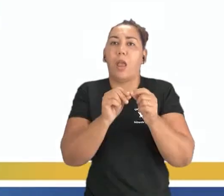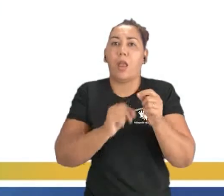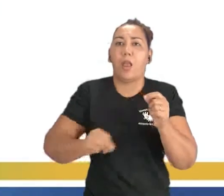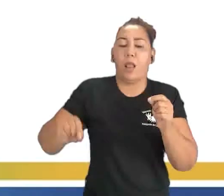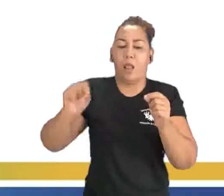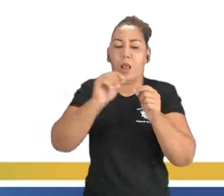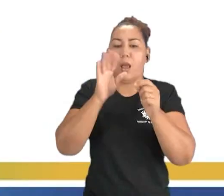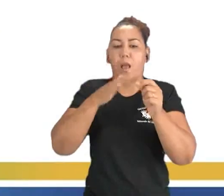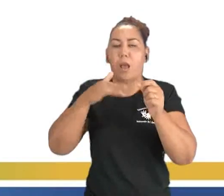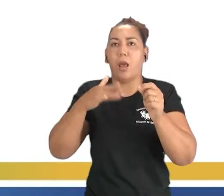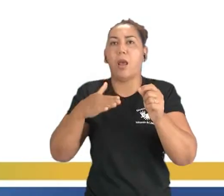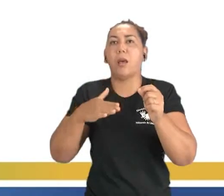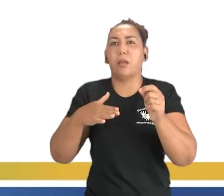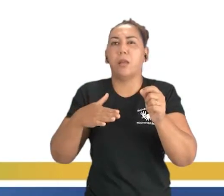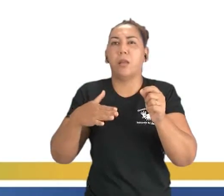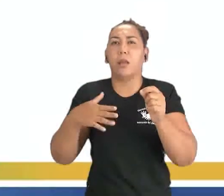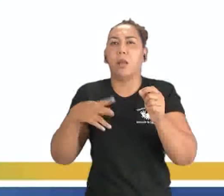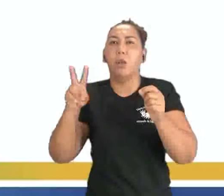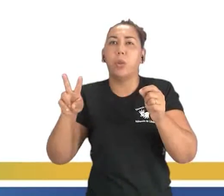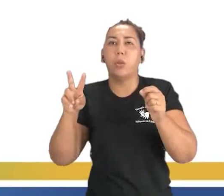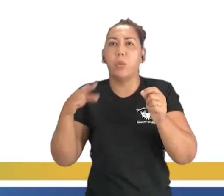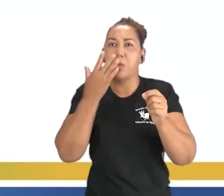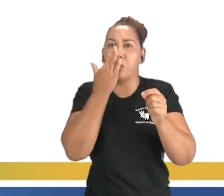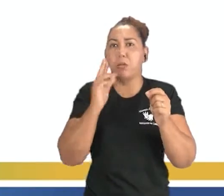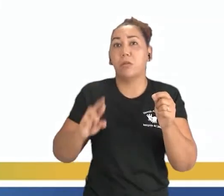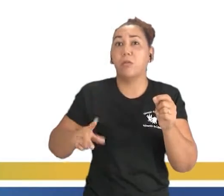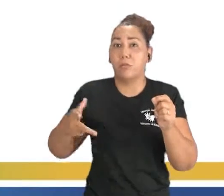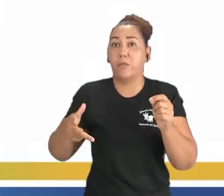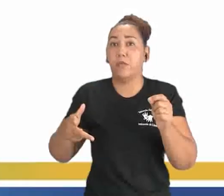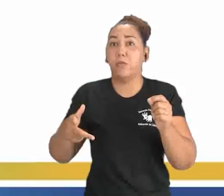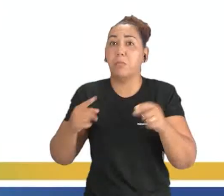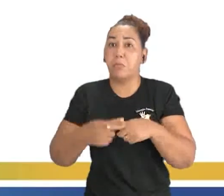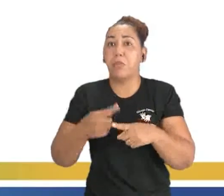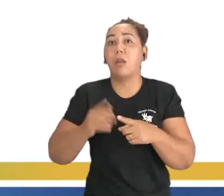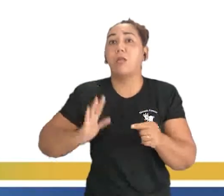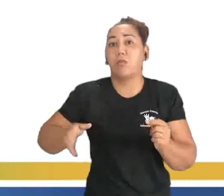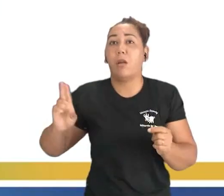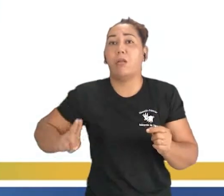formas diferentes, já que a gente já usou uma cor para a parte externa.